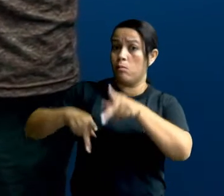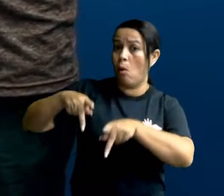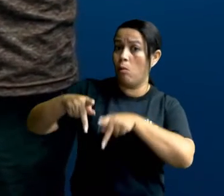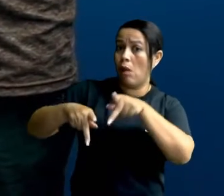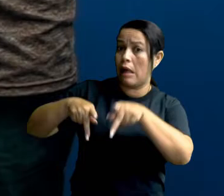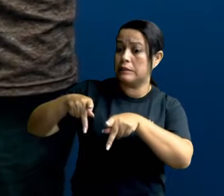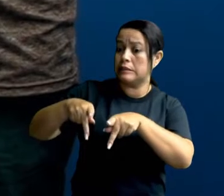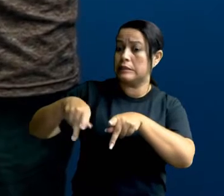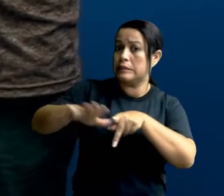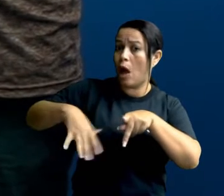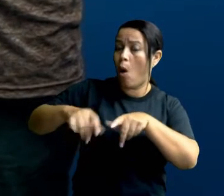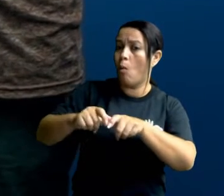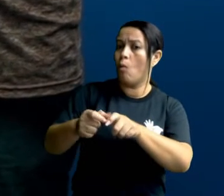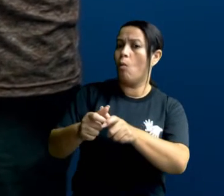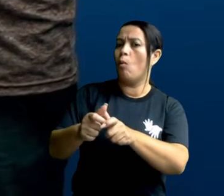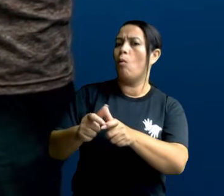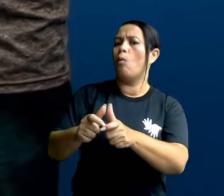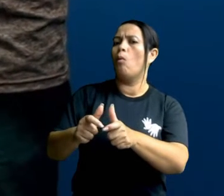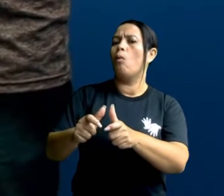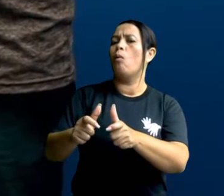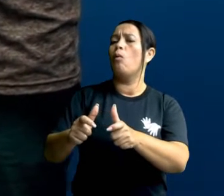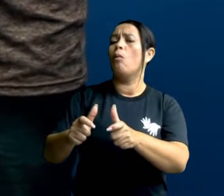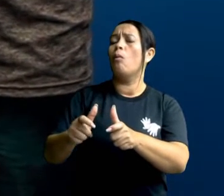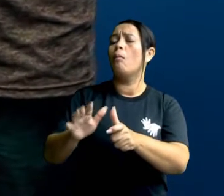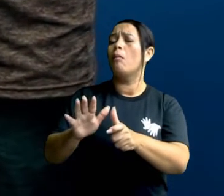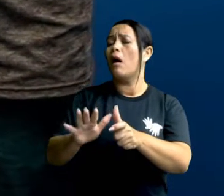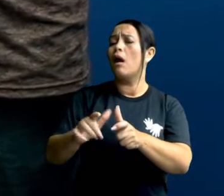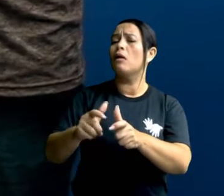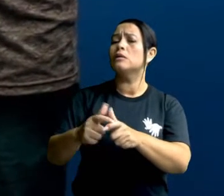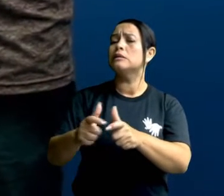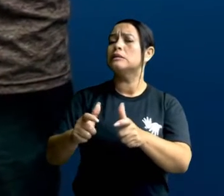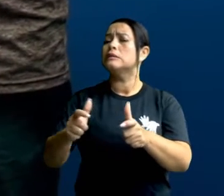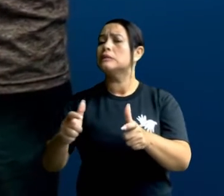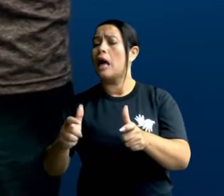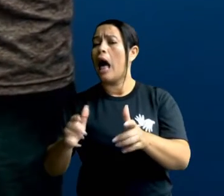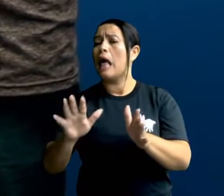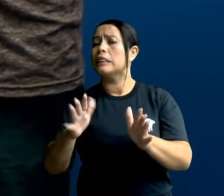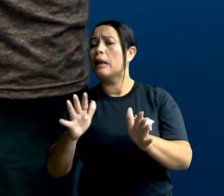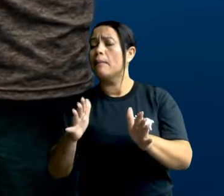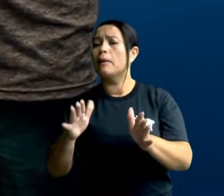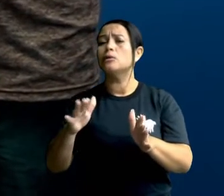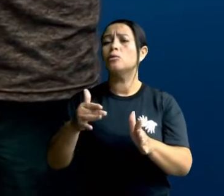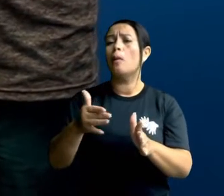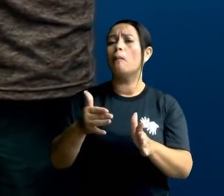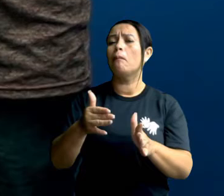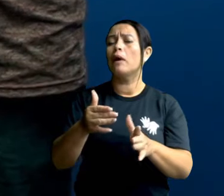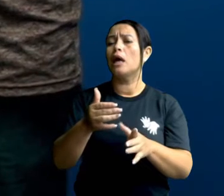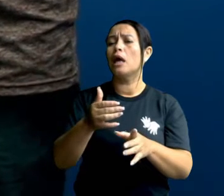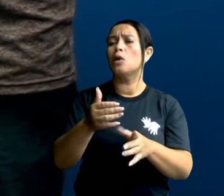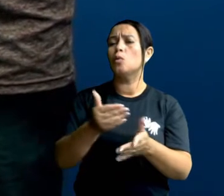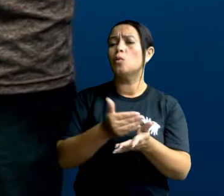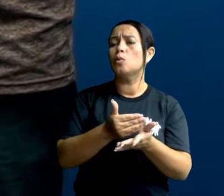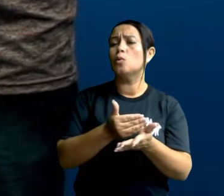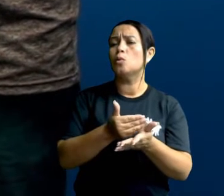a população ela cresceu num ritmo mais lento até determinada época lá no